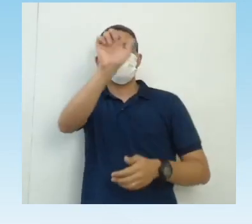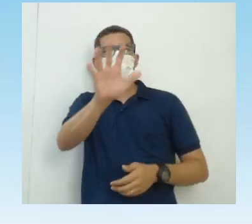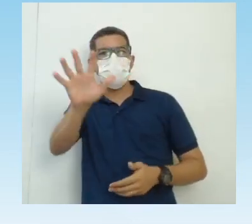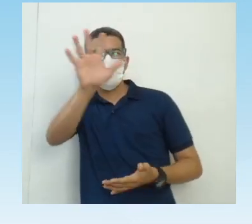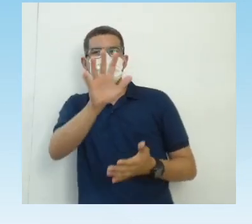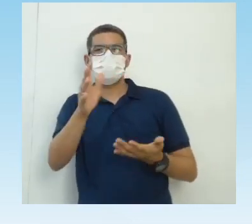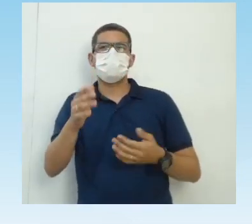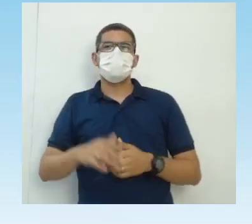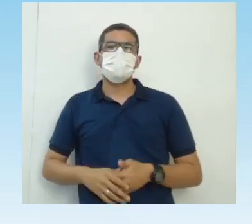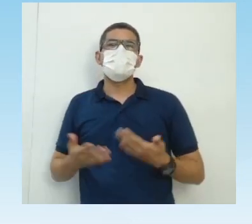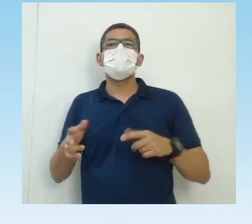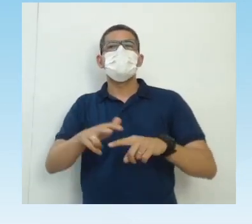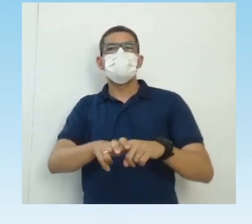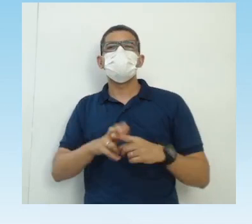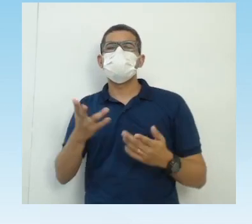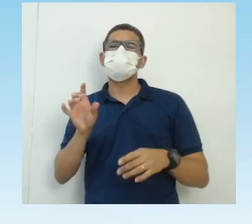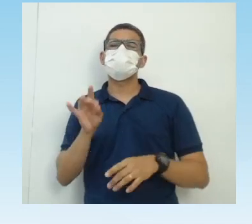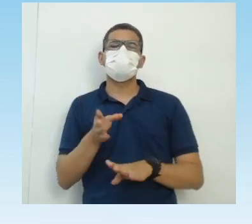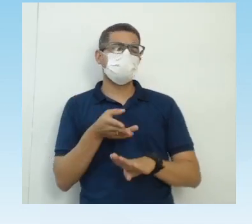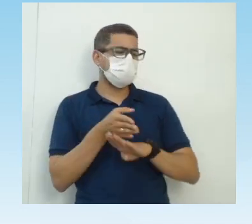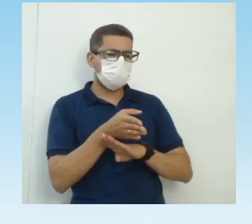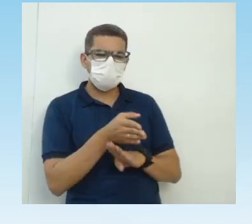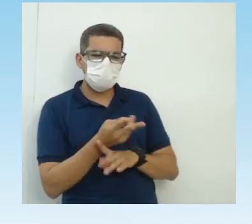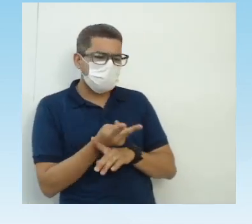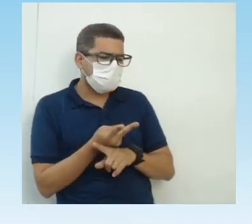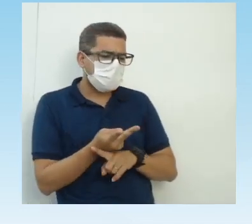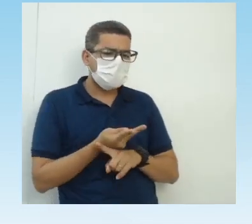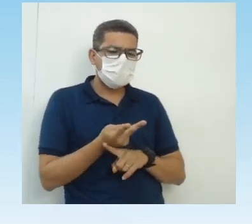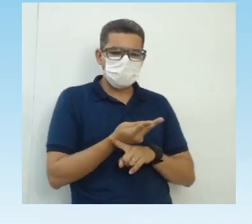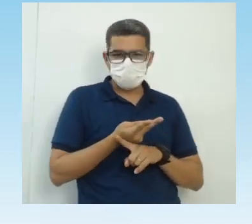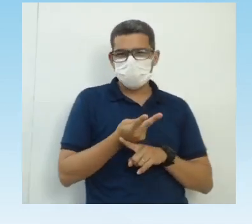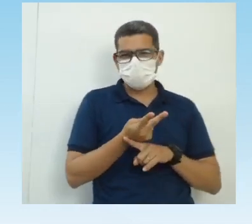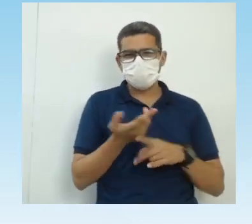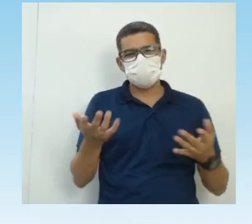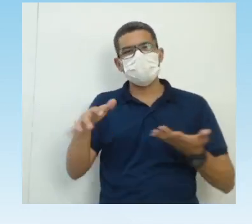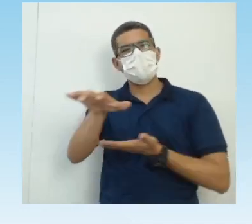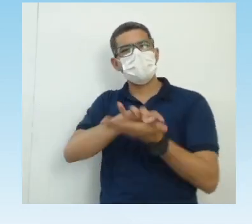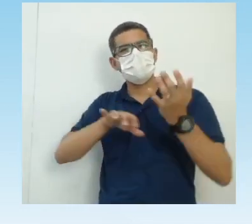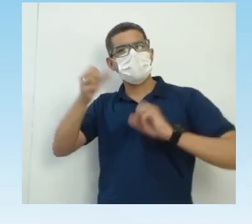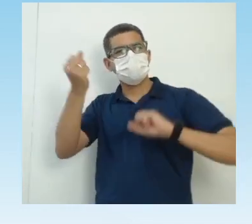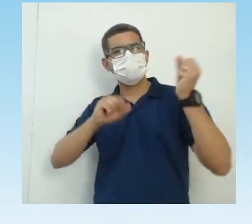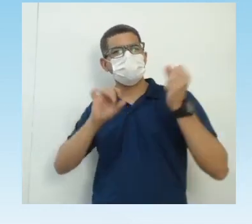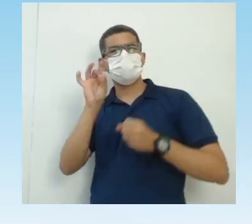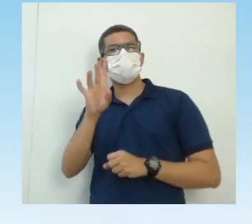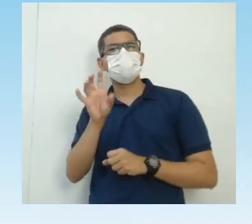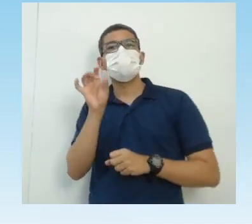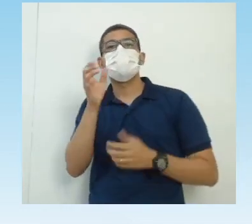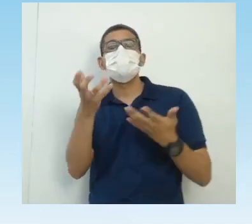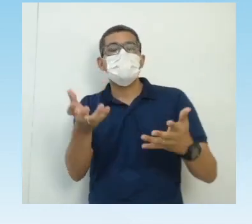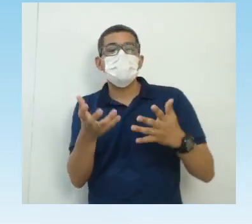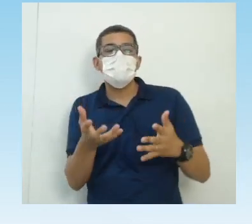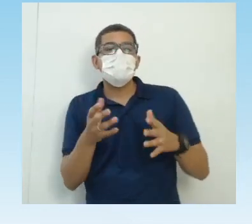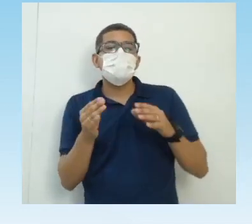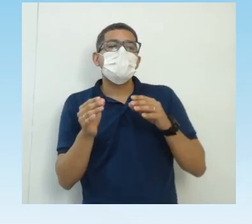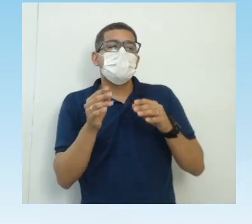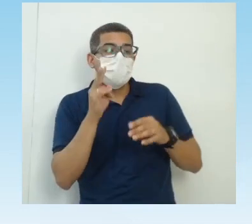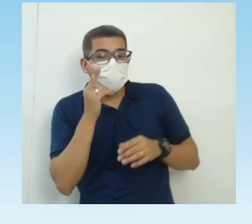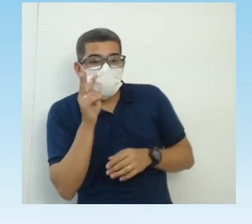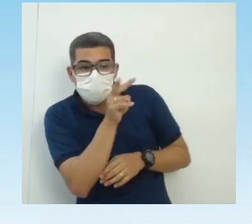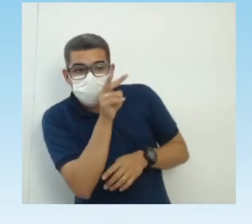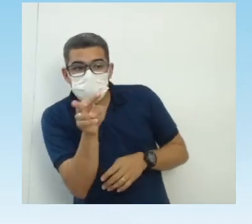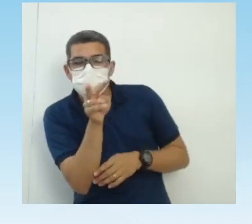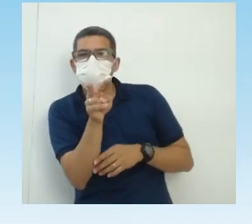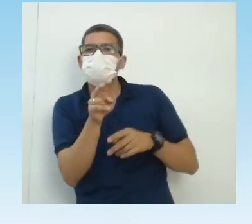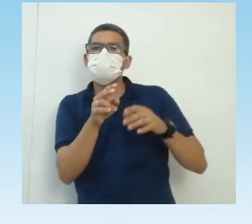que a justificativa era explorar, a Revolução Industrial já tinha acontecido, então vamos embora atrás de mercado que